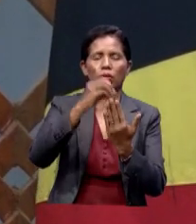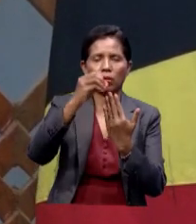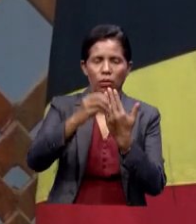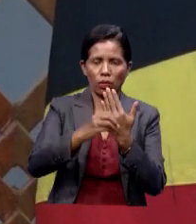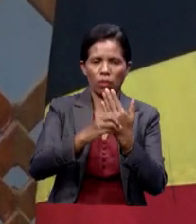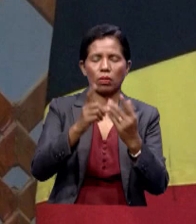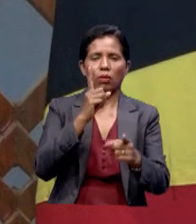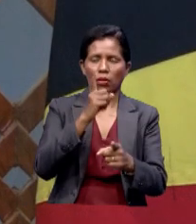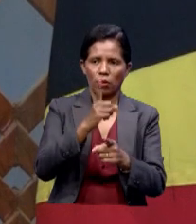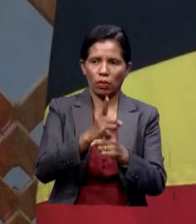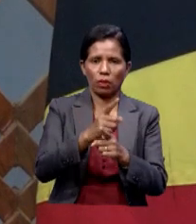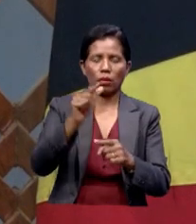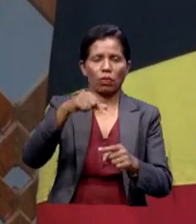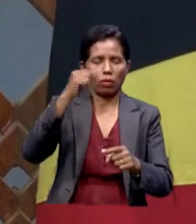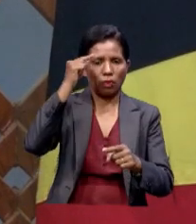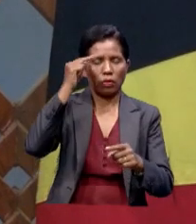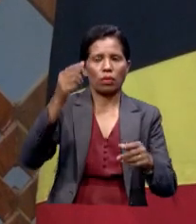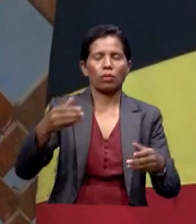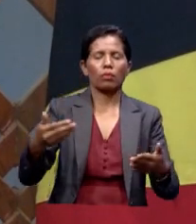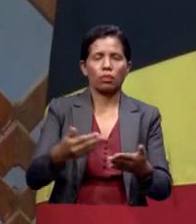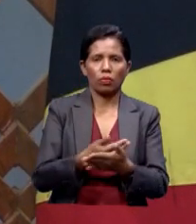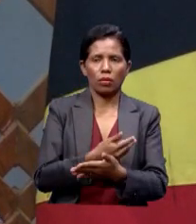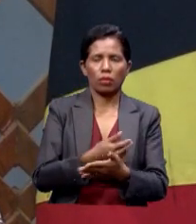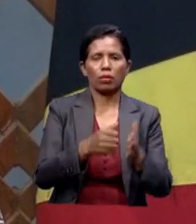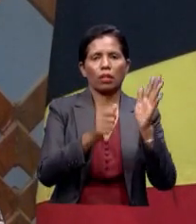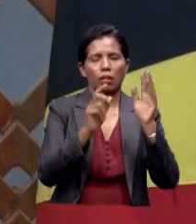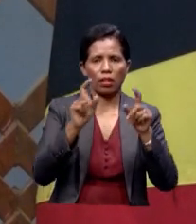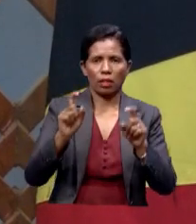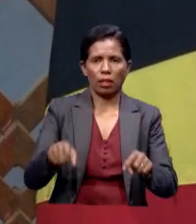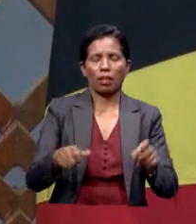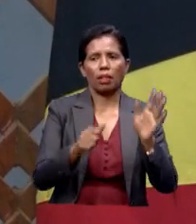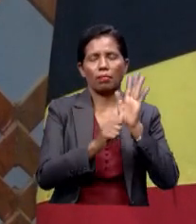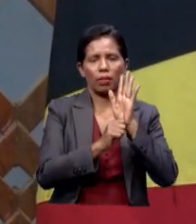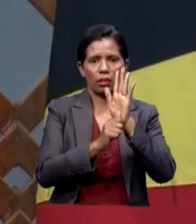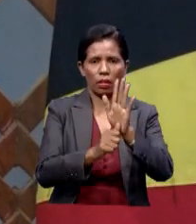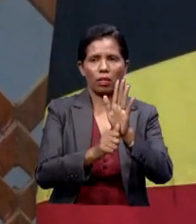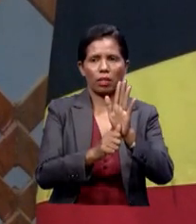lolos o governo Fong Mai tem que apresentar